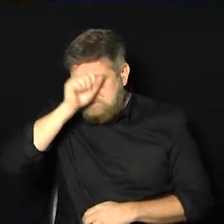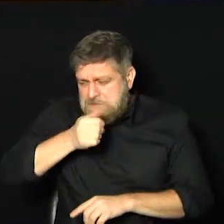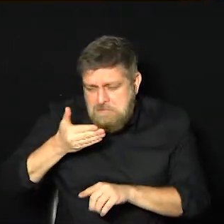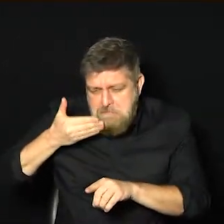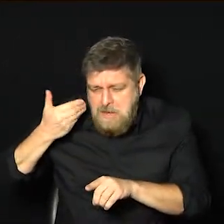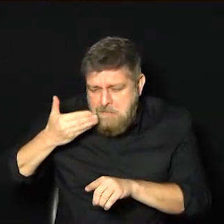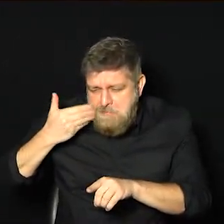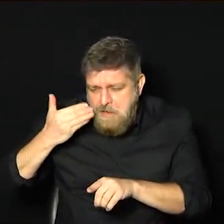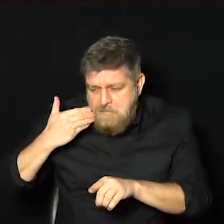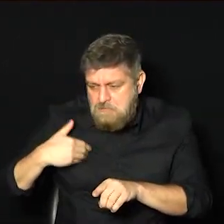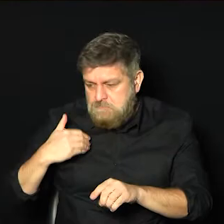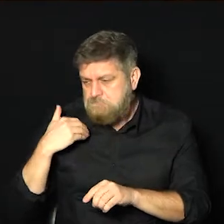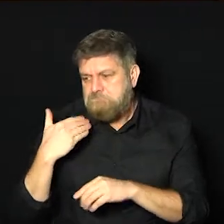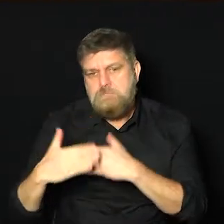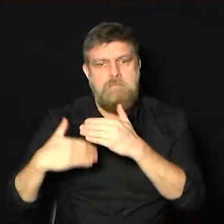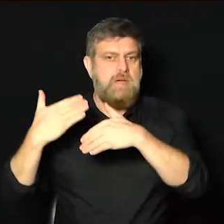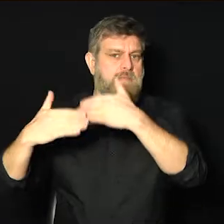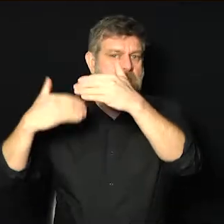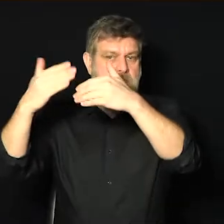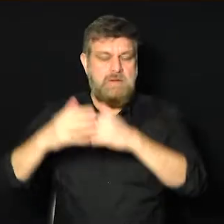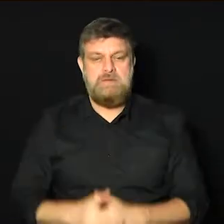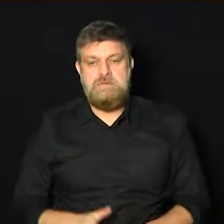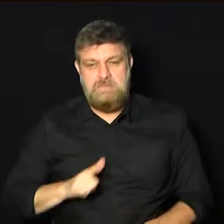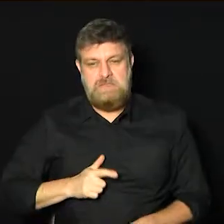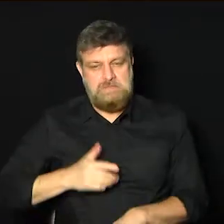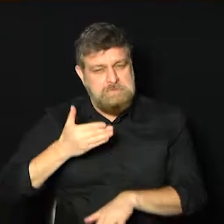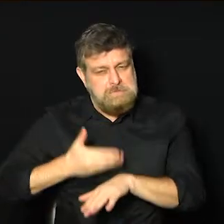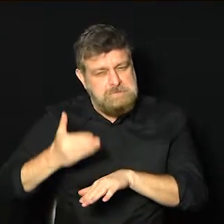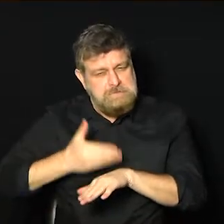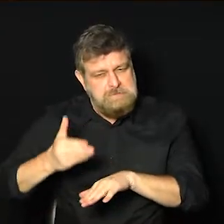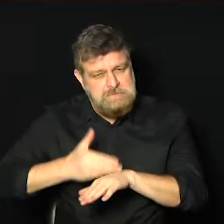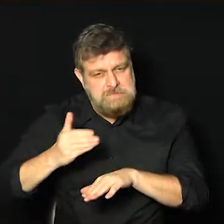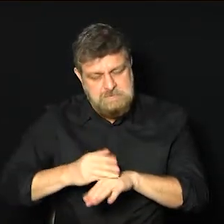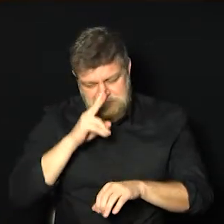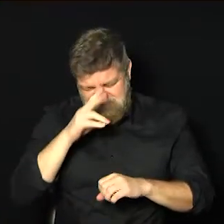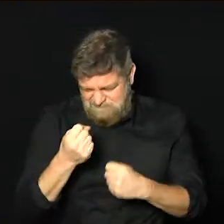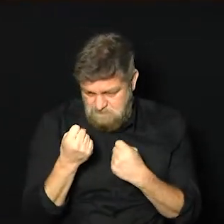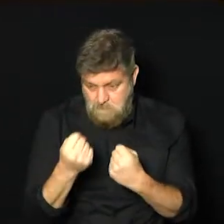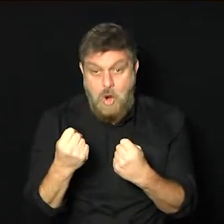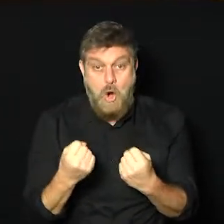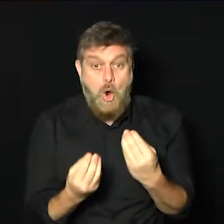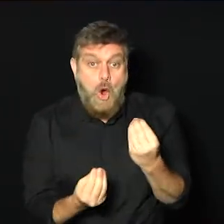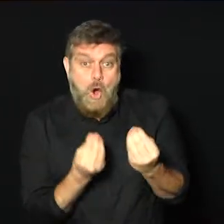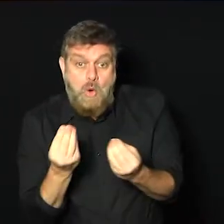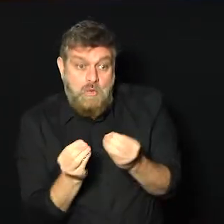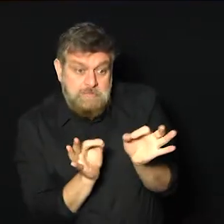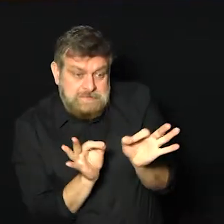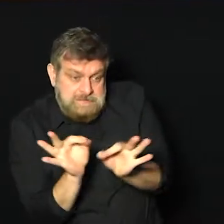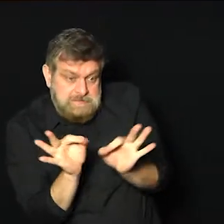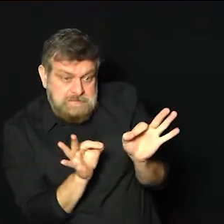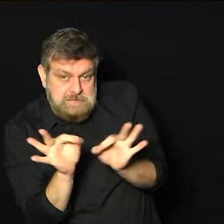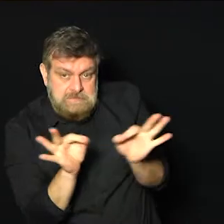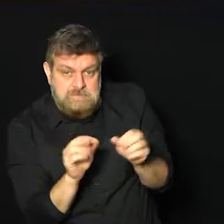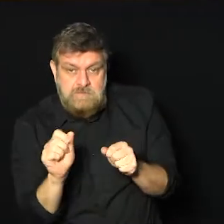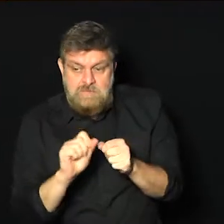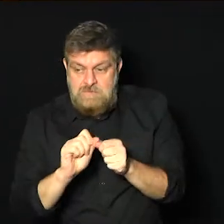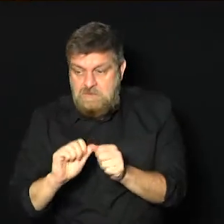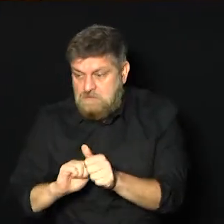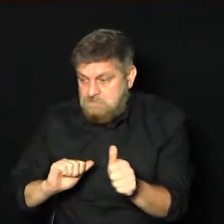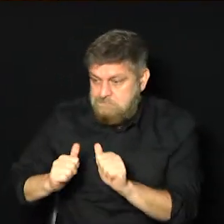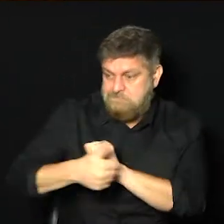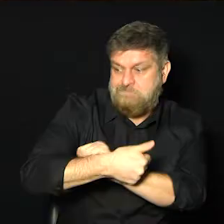muito grande para a gente, um exercício também forte de como fazer, transpor